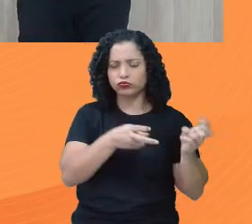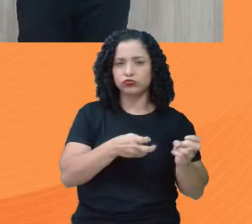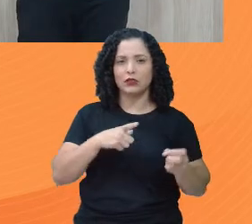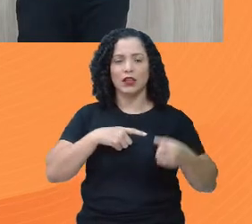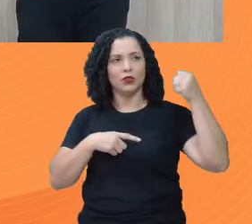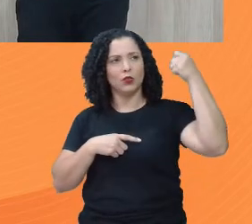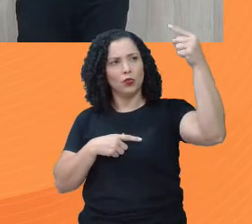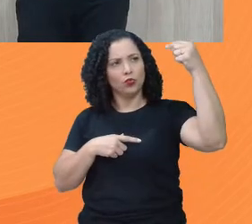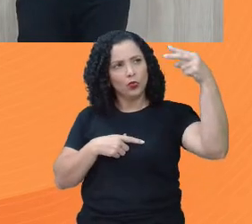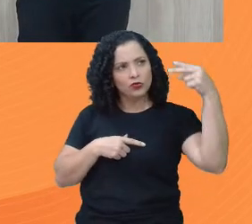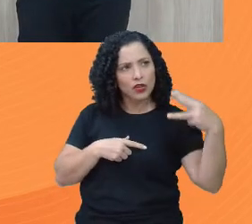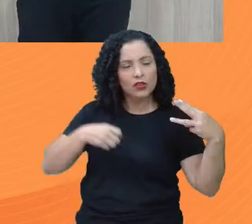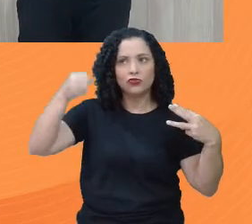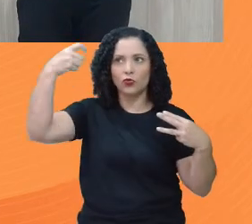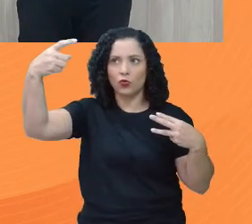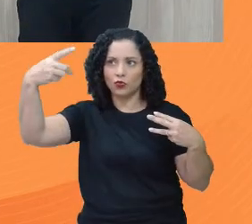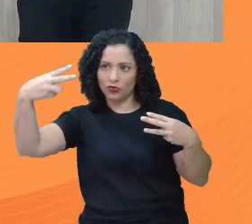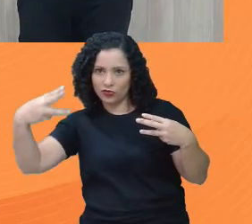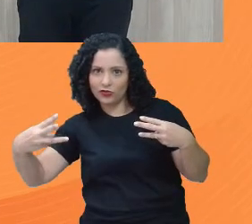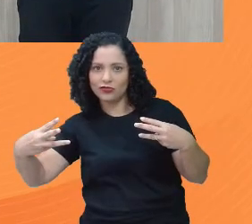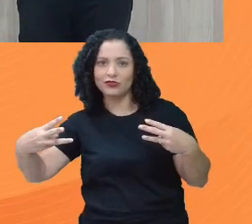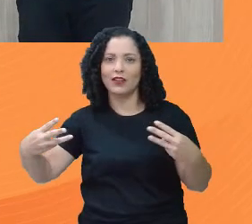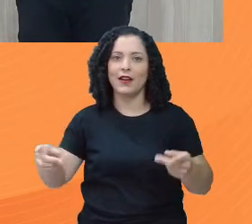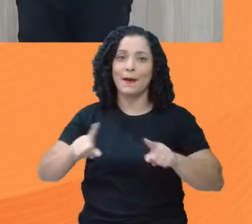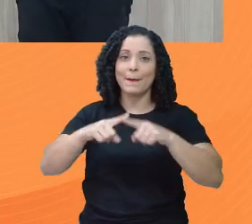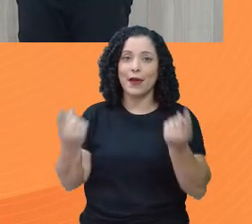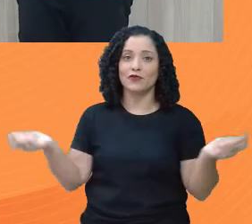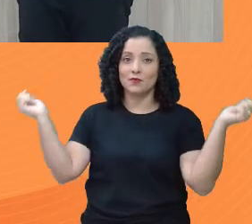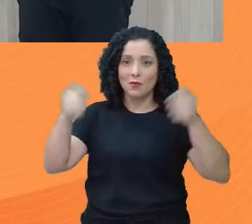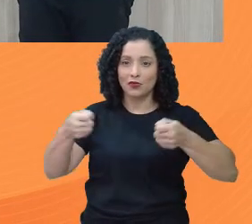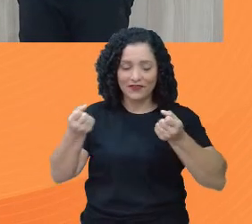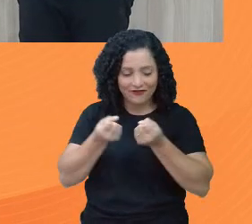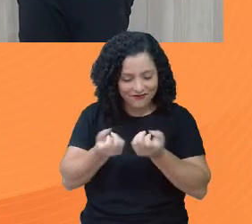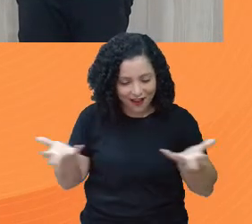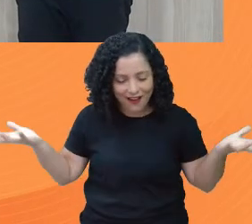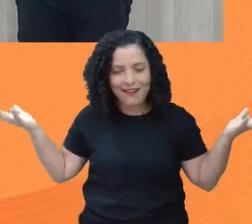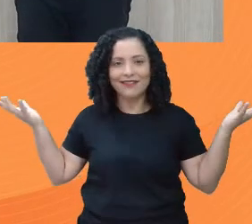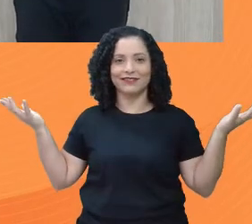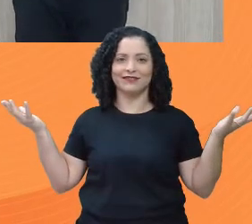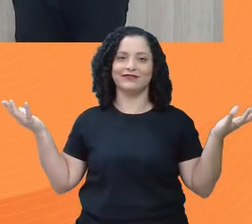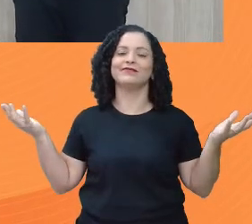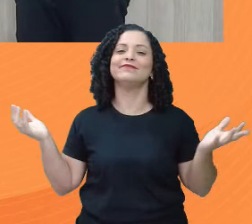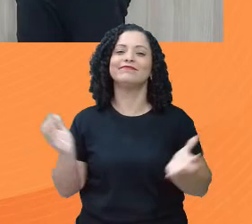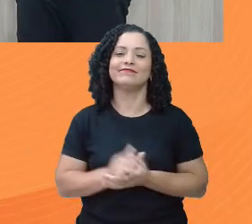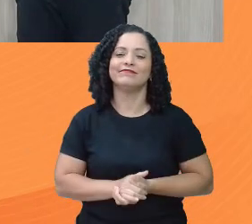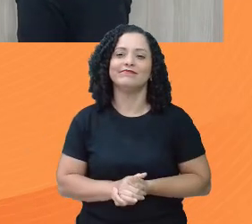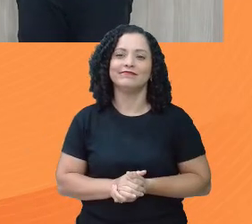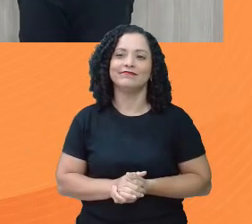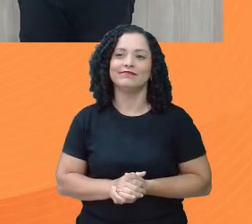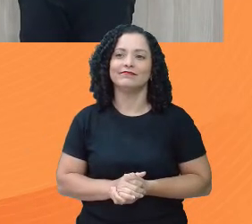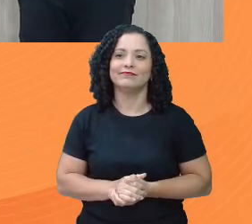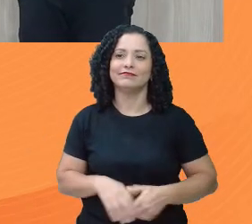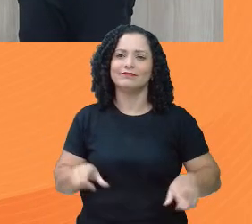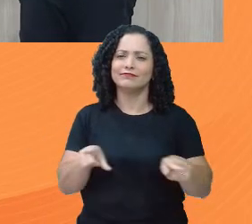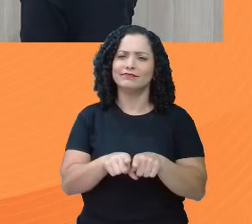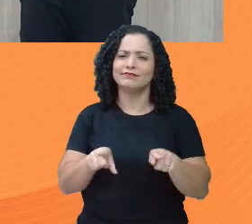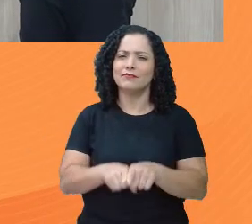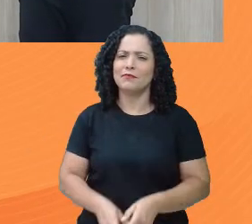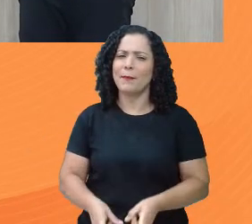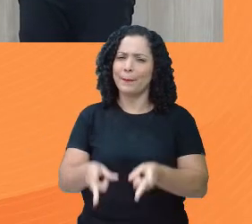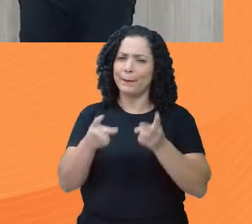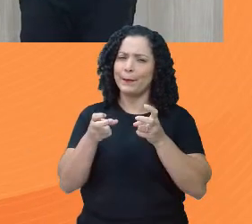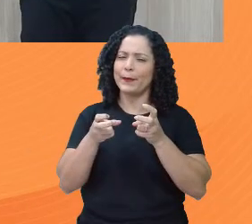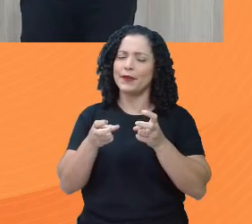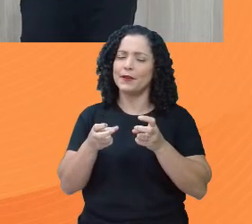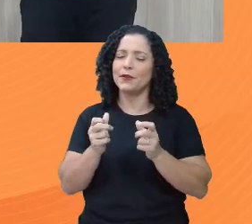3 soluções, mas a gente sabe que temos aí infinitas soluções, certo? Note também o seguinte, que eu